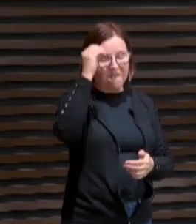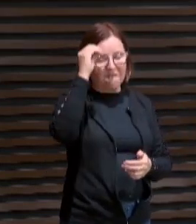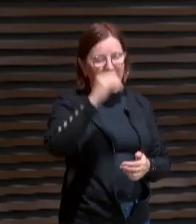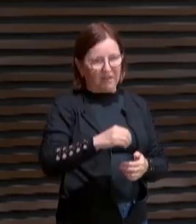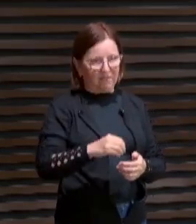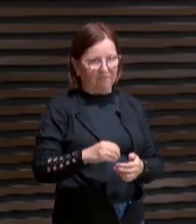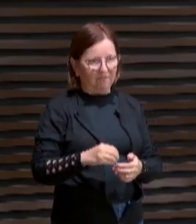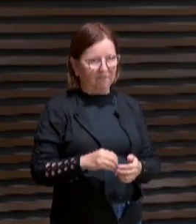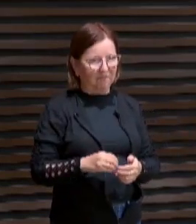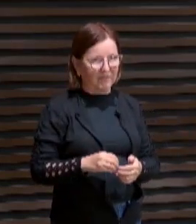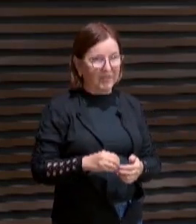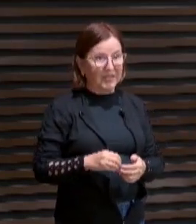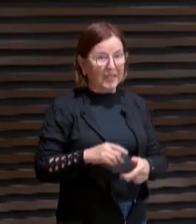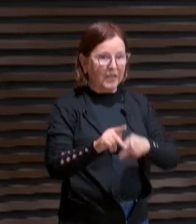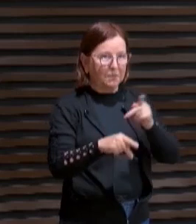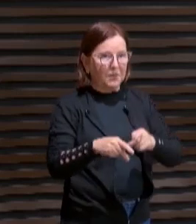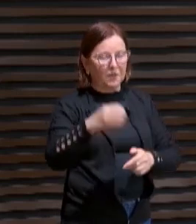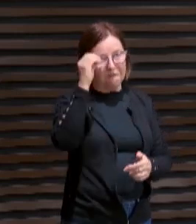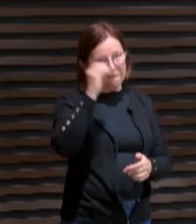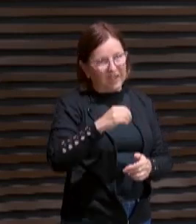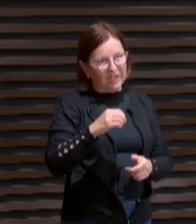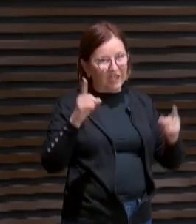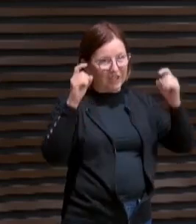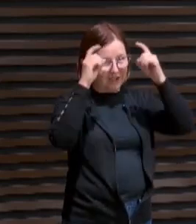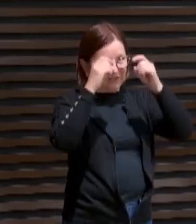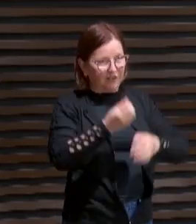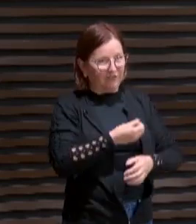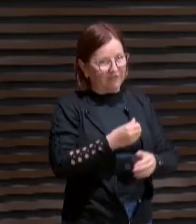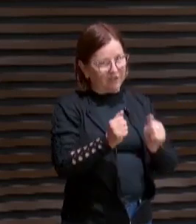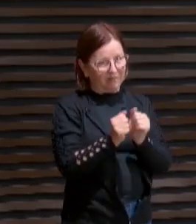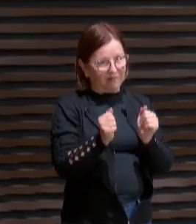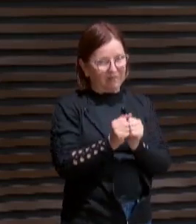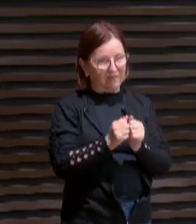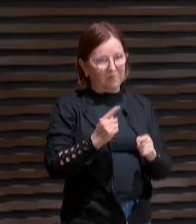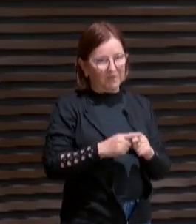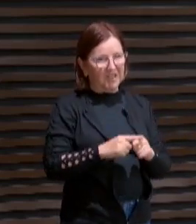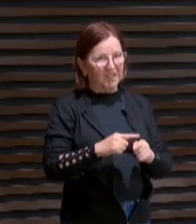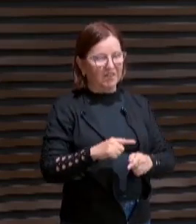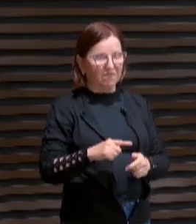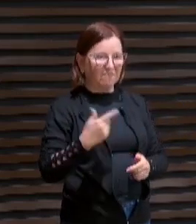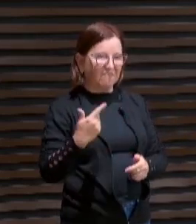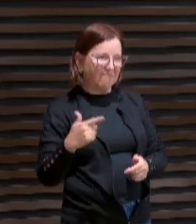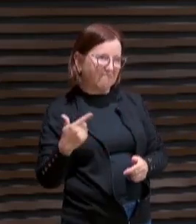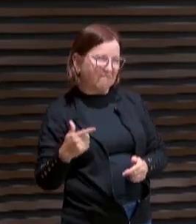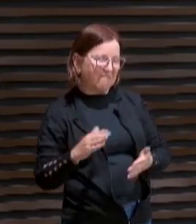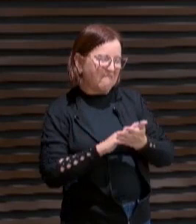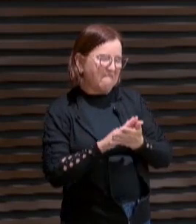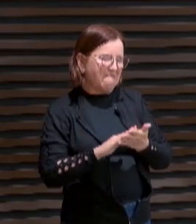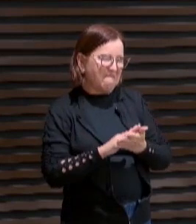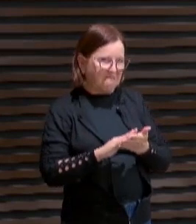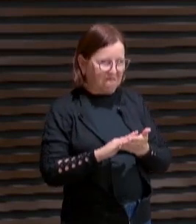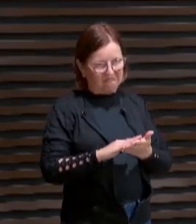As pessoas fracas são difíceis de você conviver com elas, porque elas não têm condições. Os autônomos